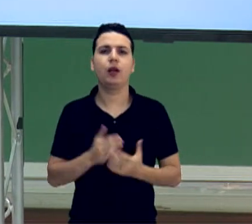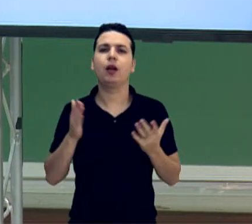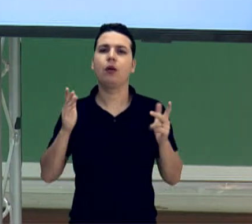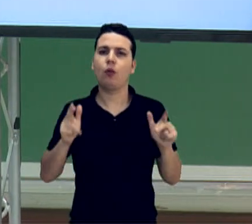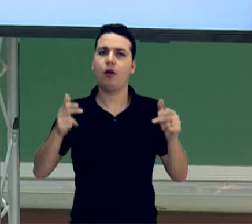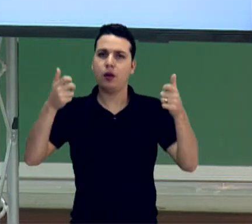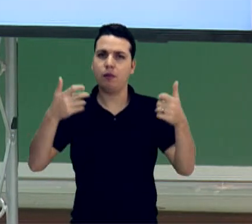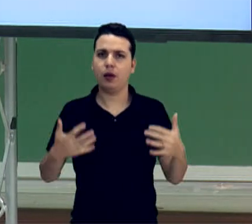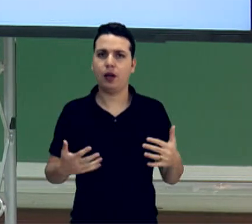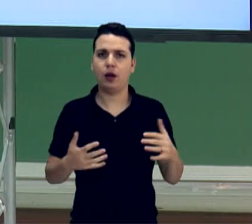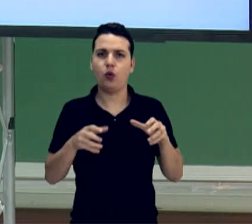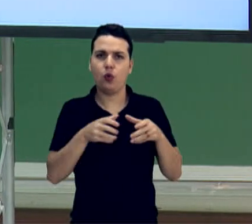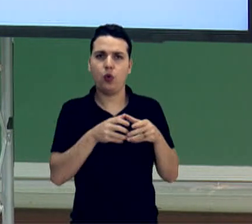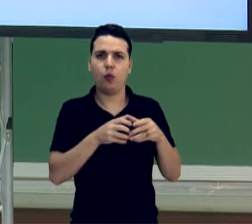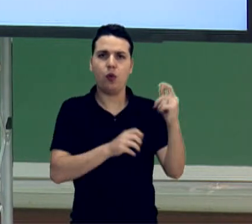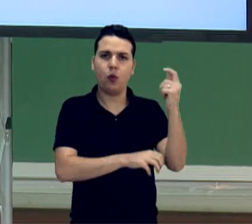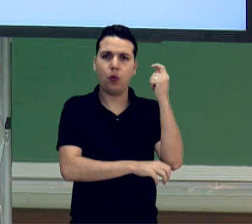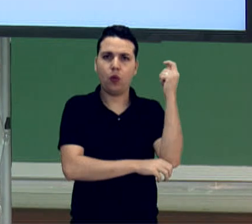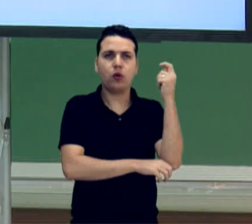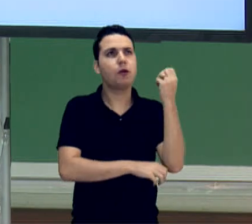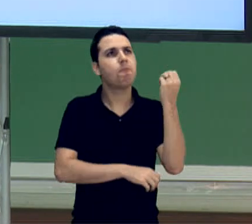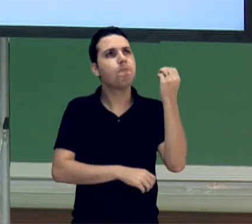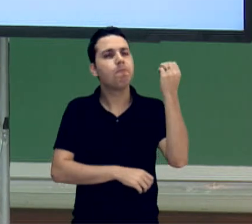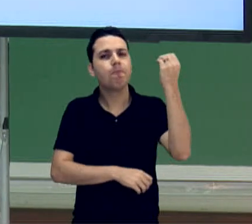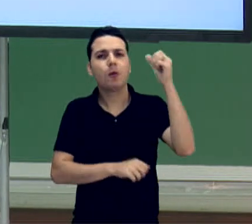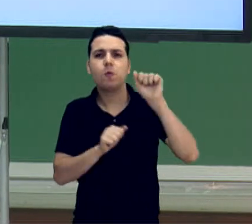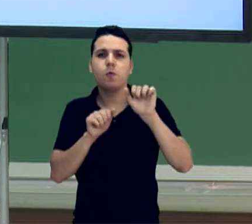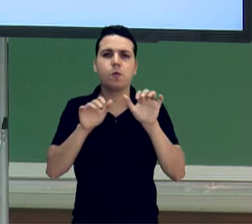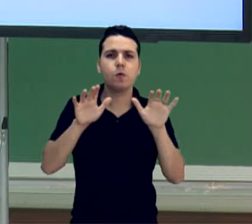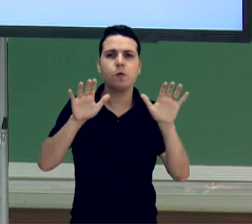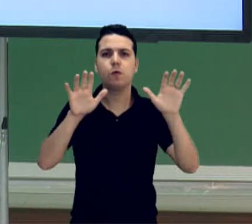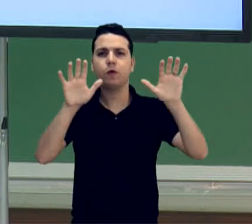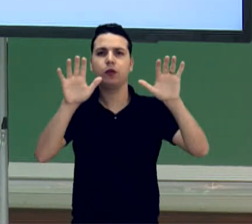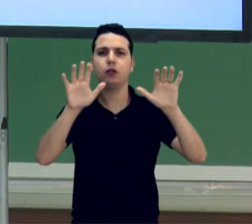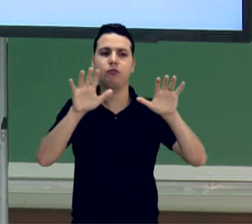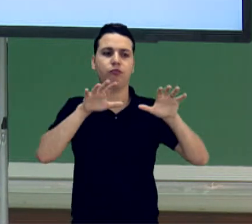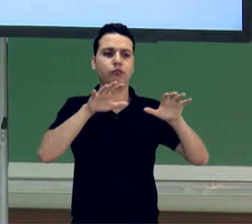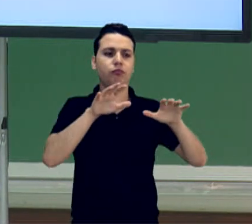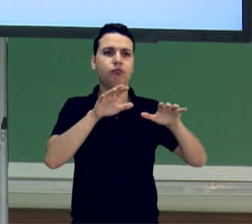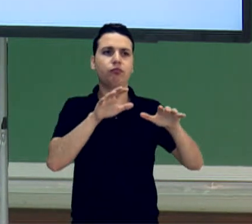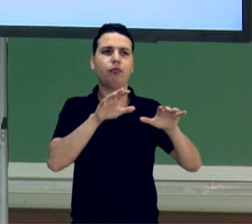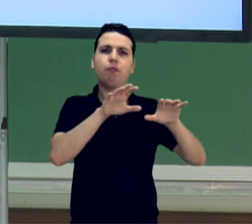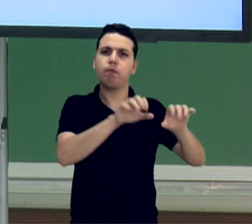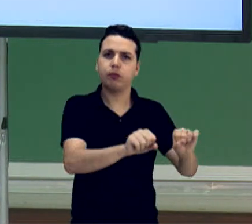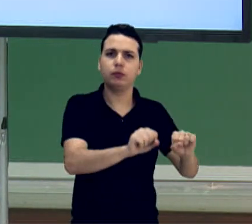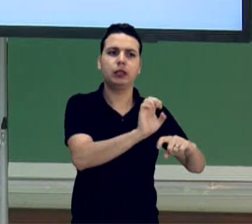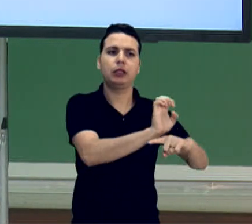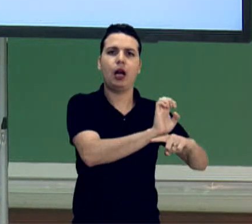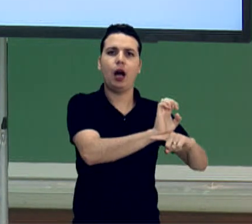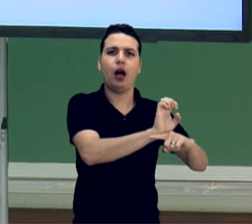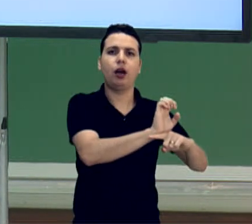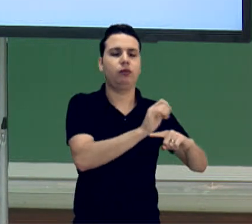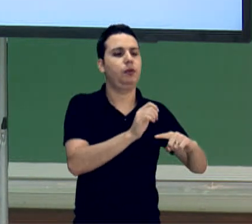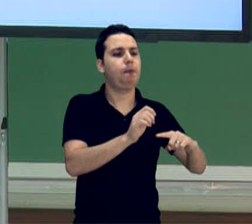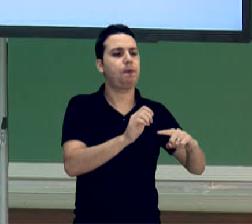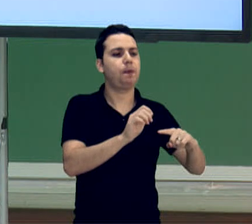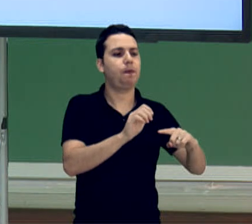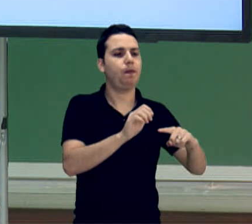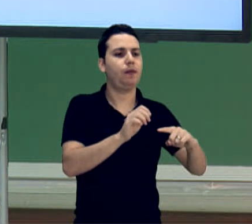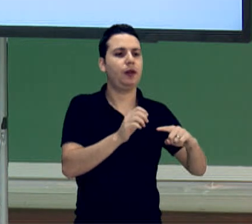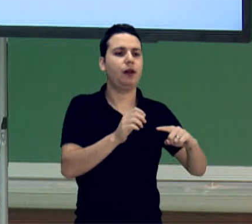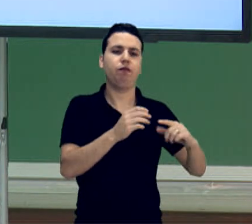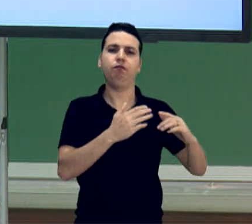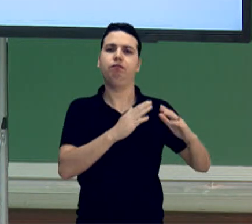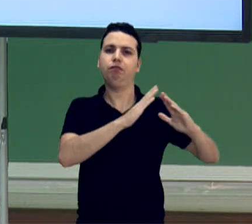gaúchos vão viajando, vão se estabelecendo em vários estados e aí vão difundindo, vão divulgando a sua dança.